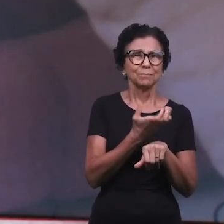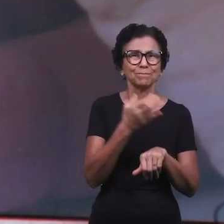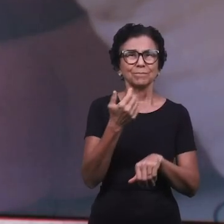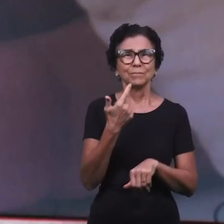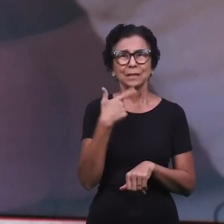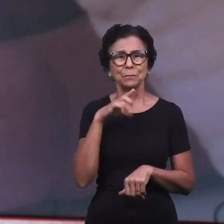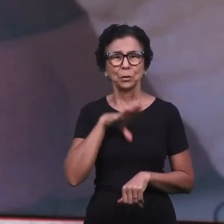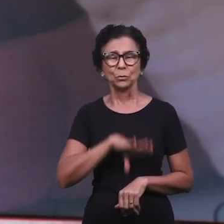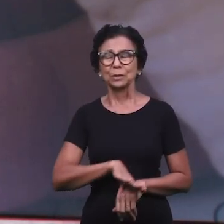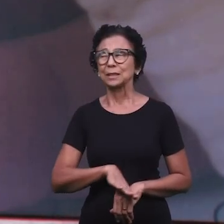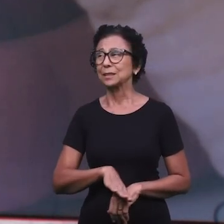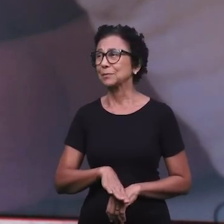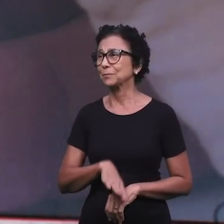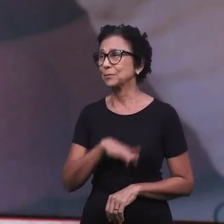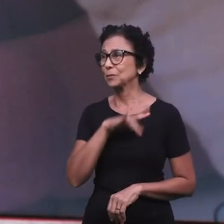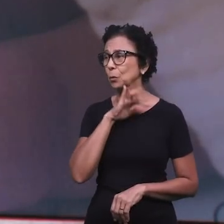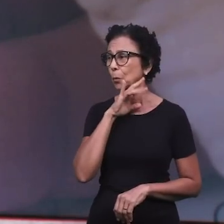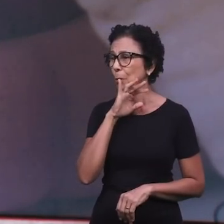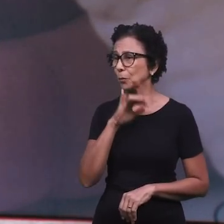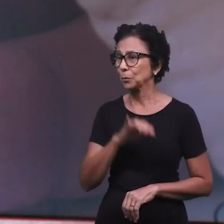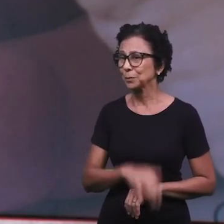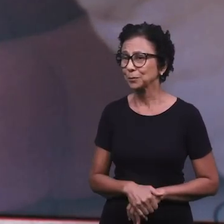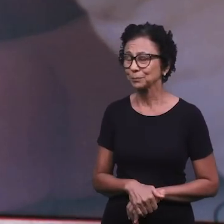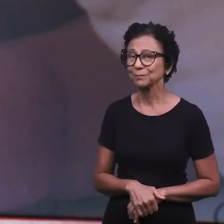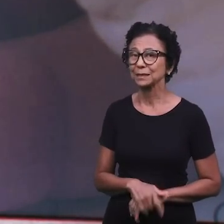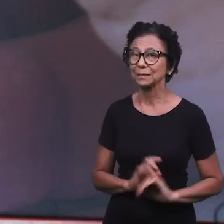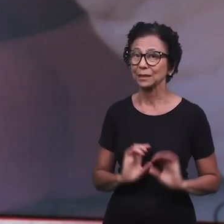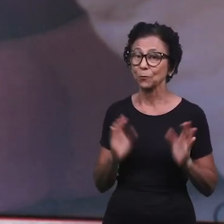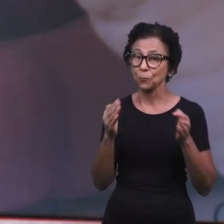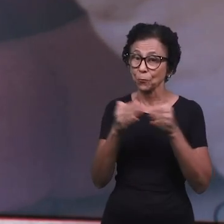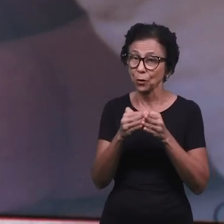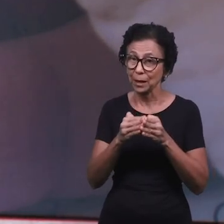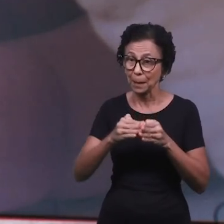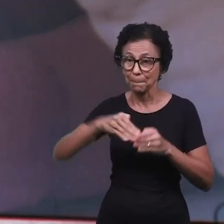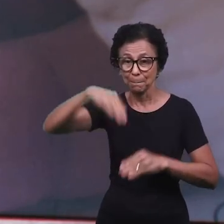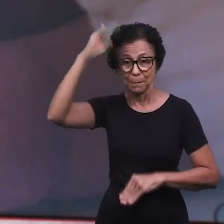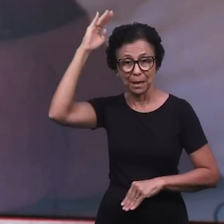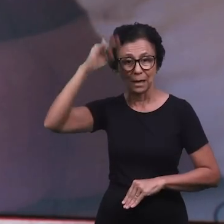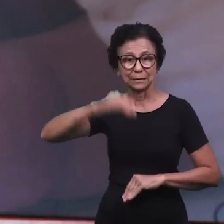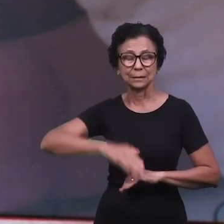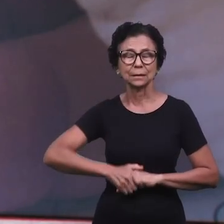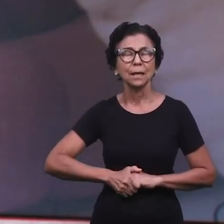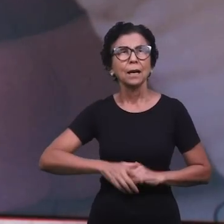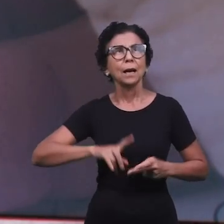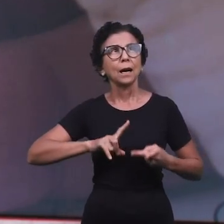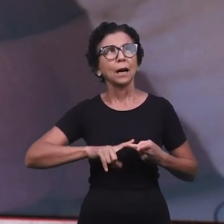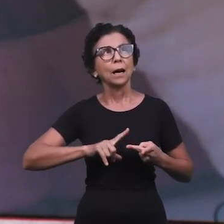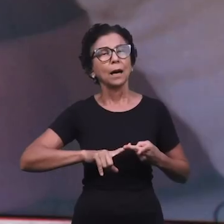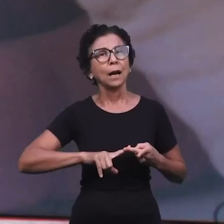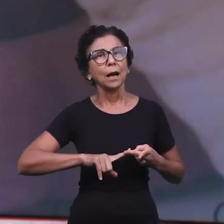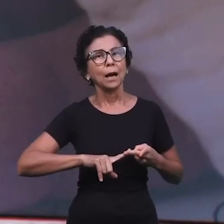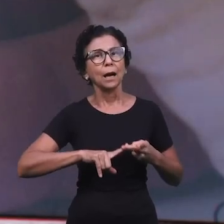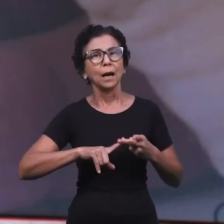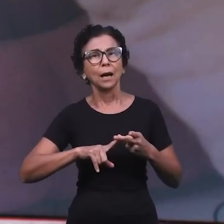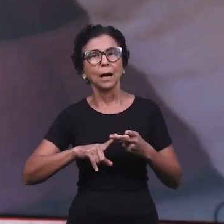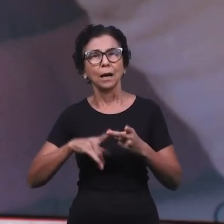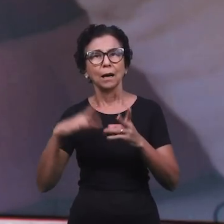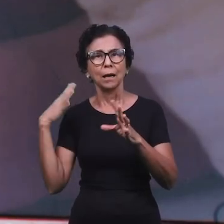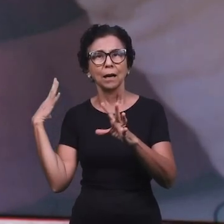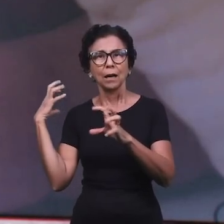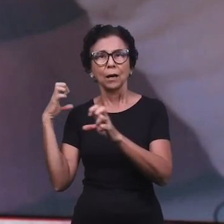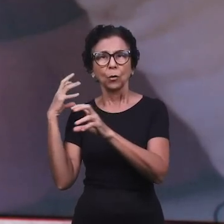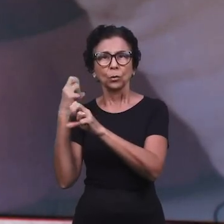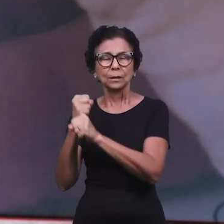em português. Por quê? Eu vou ter que priorizar essa matéria. Ah, eu estou indo muito bem em